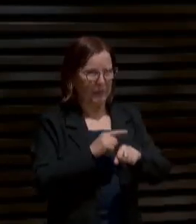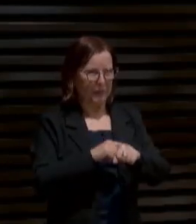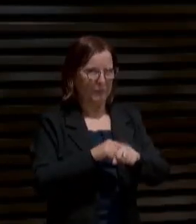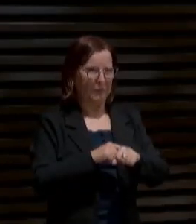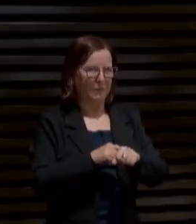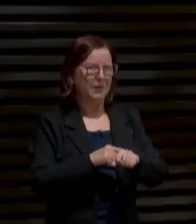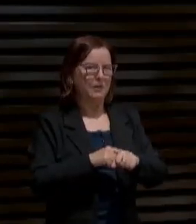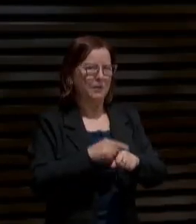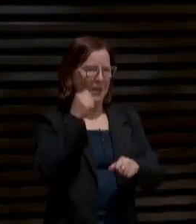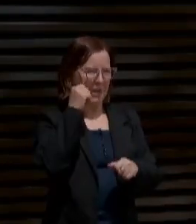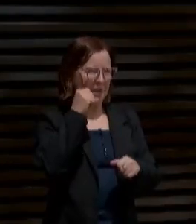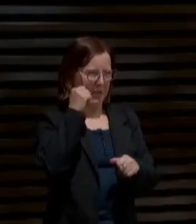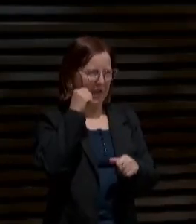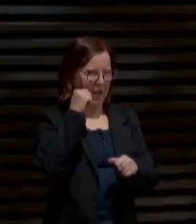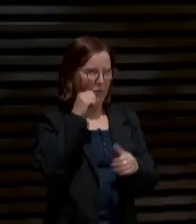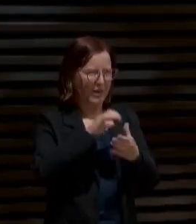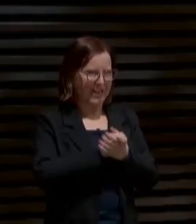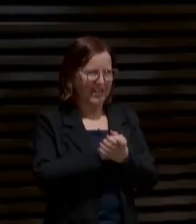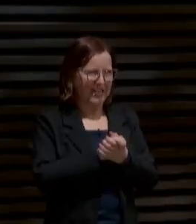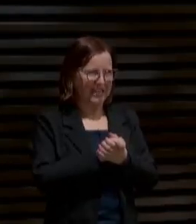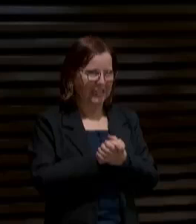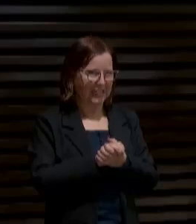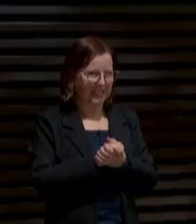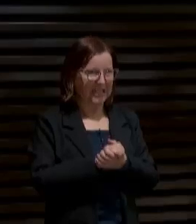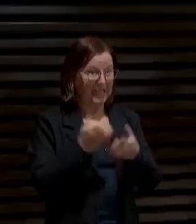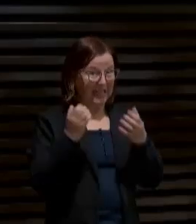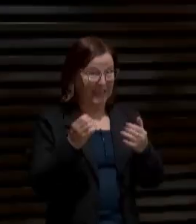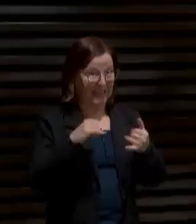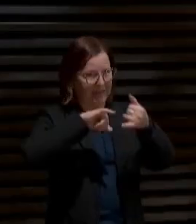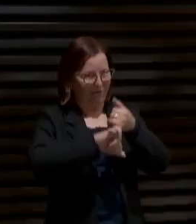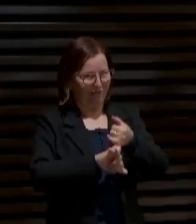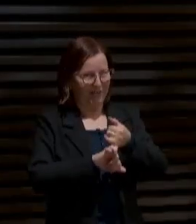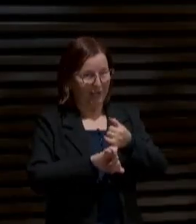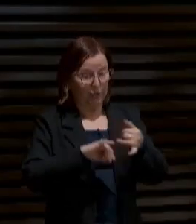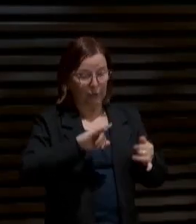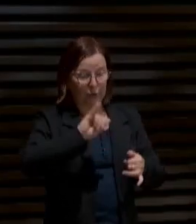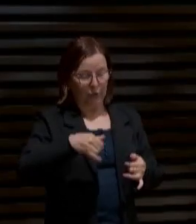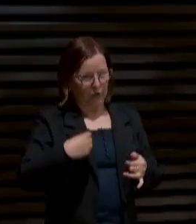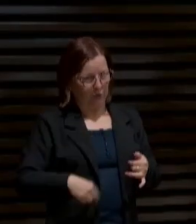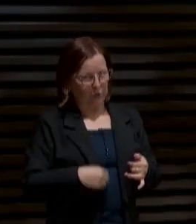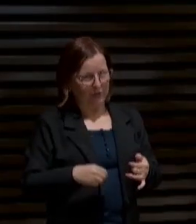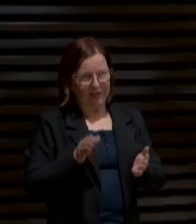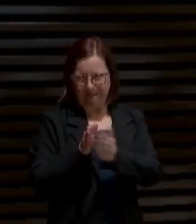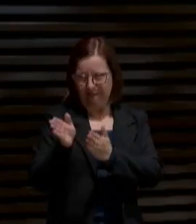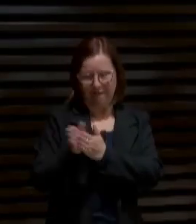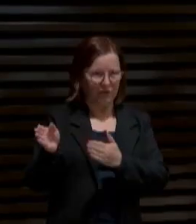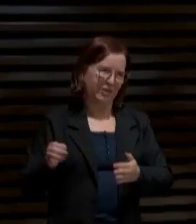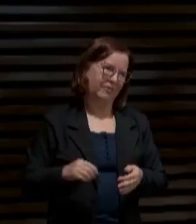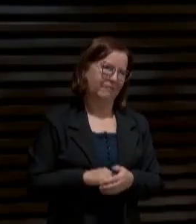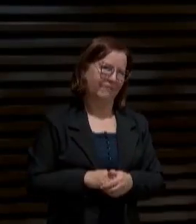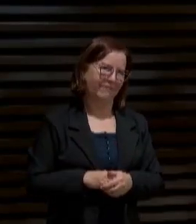ele fica seu pelado meus irmãos eu não quis ele não ficou ali e nós quando tenho o pecado